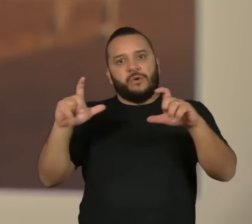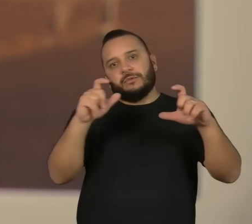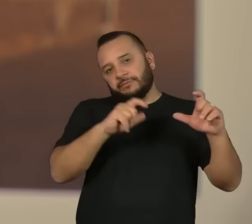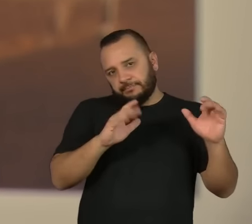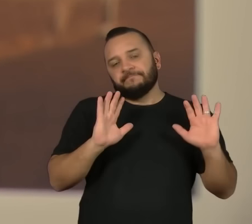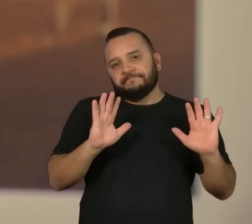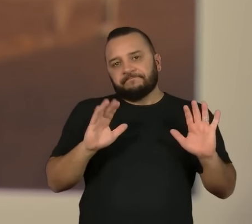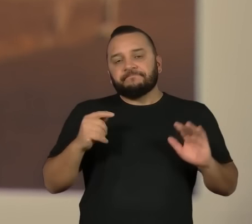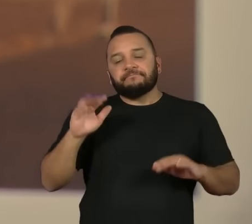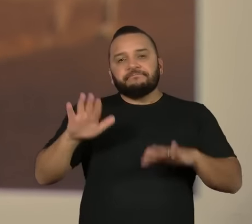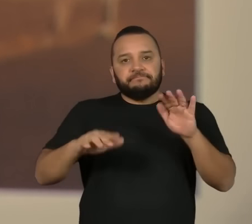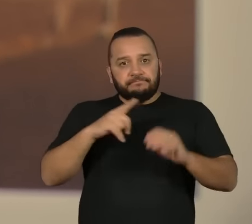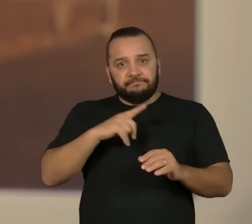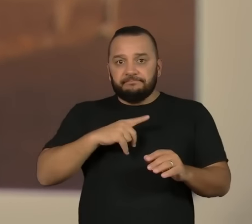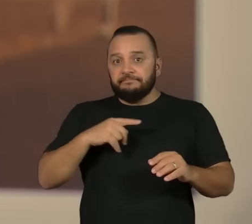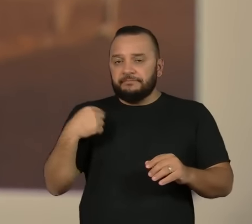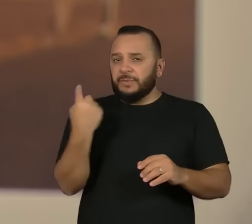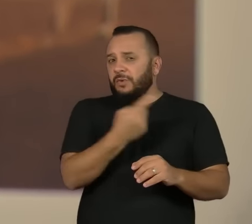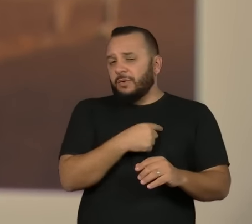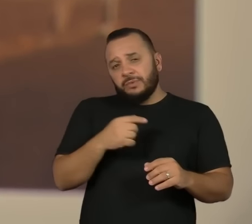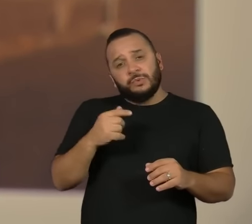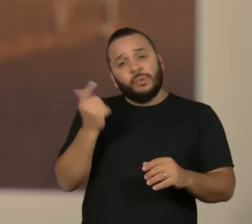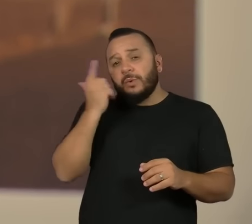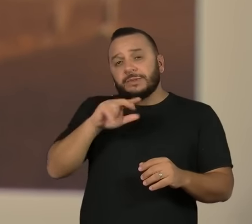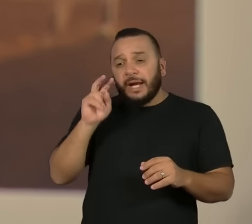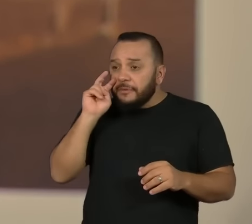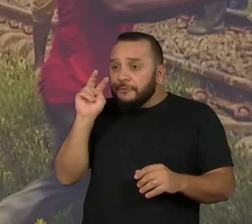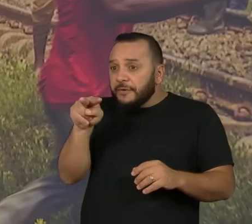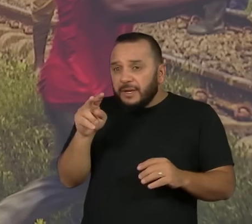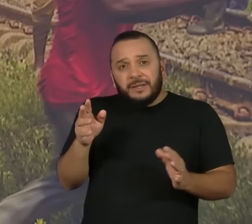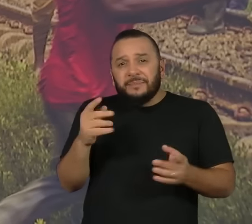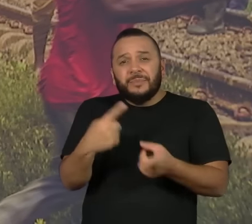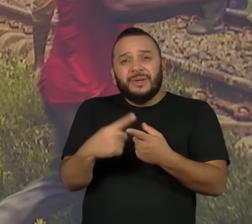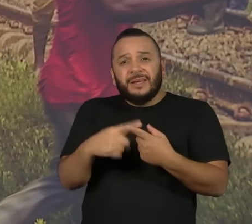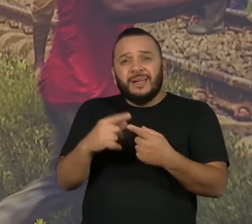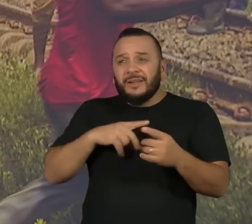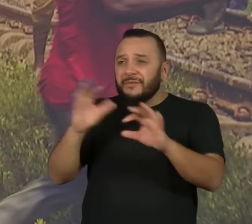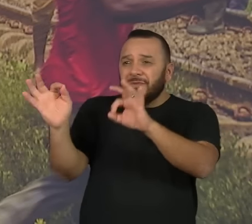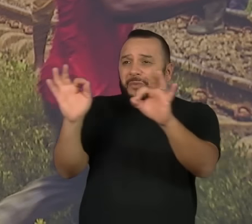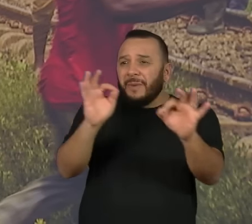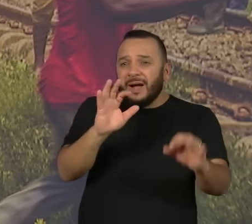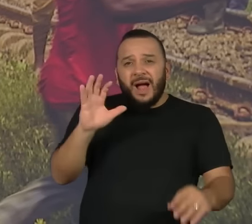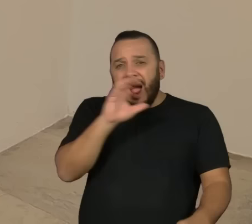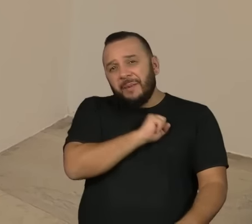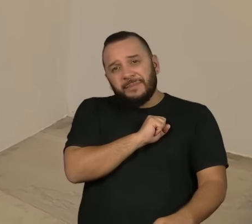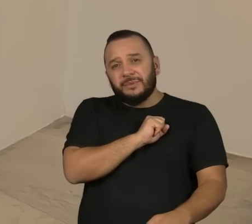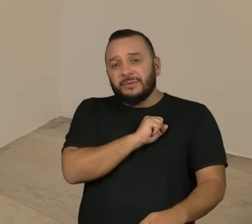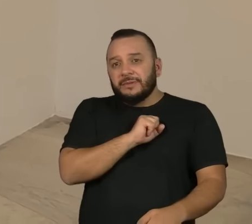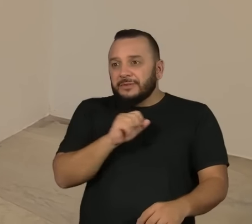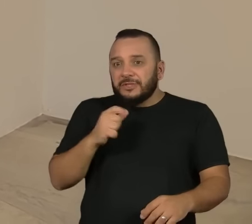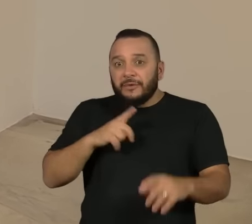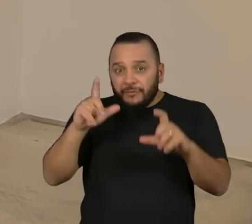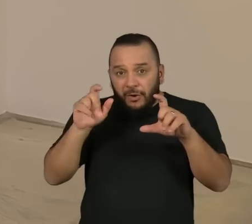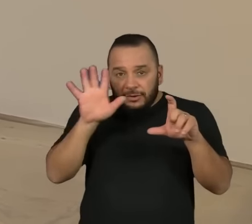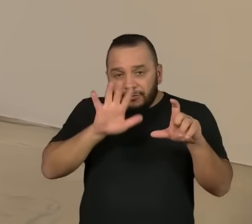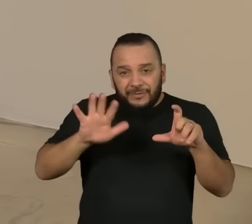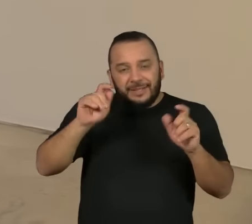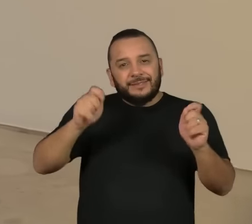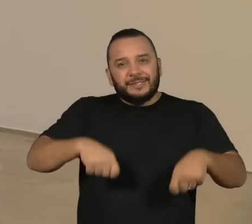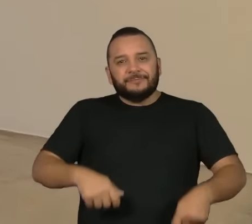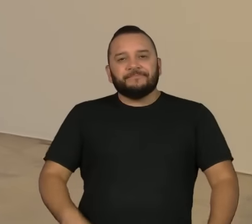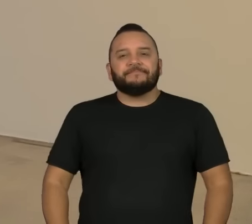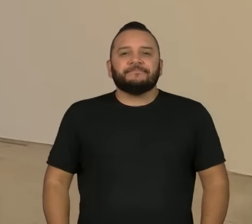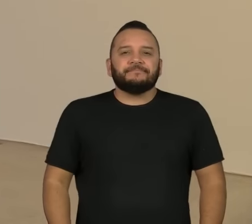não consegue ver só com aquela filmagem que passa muito rápido. O declínio da